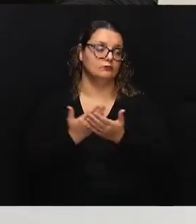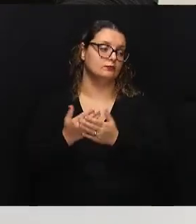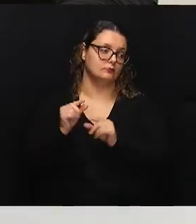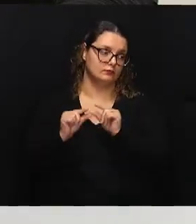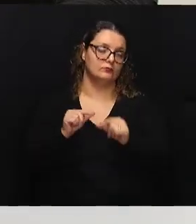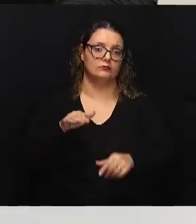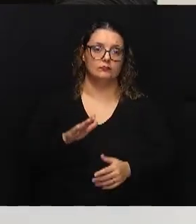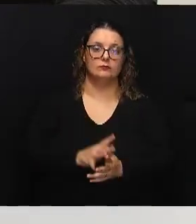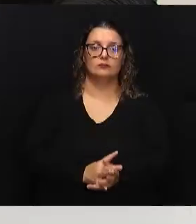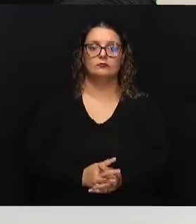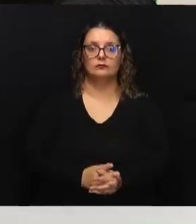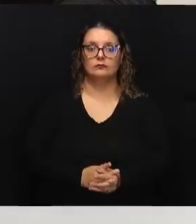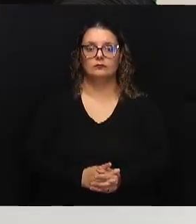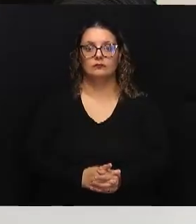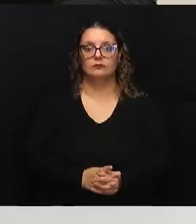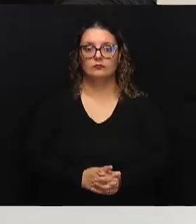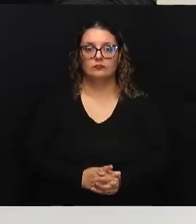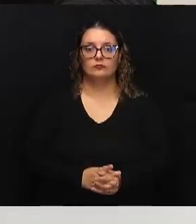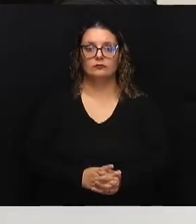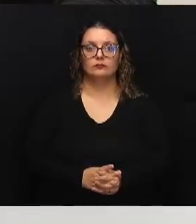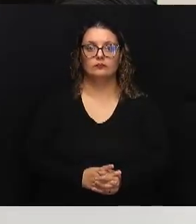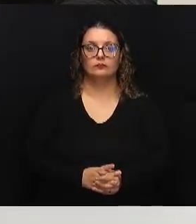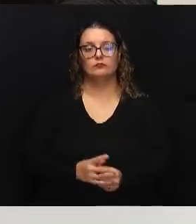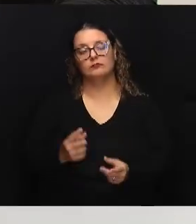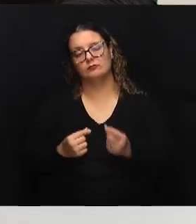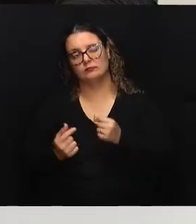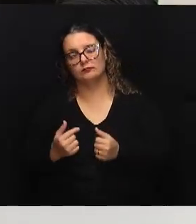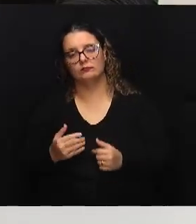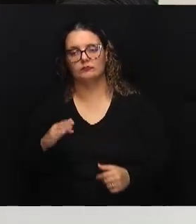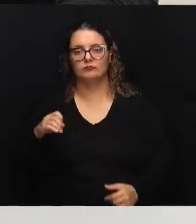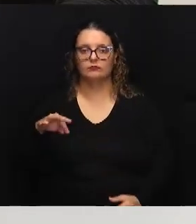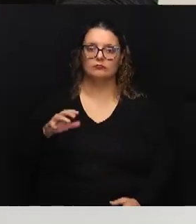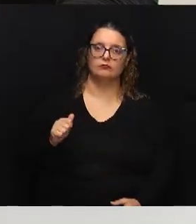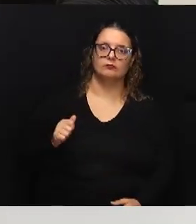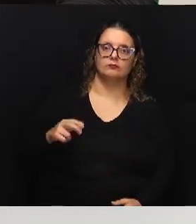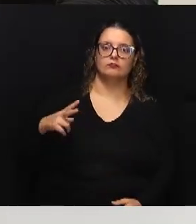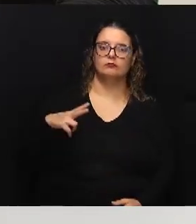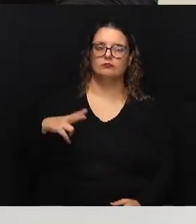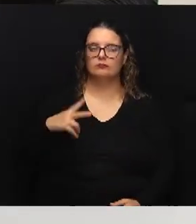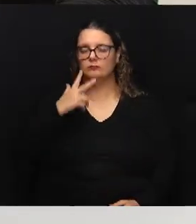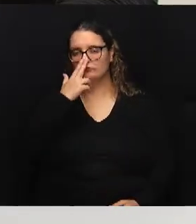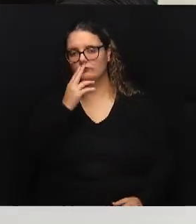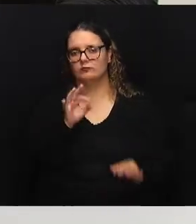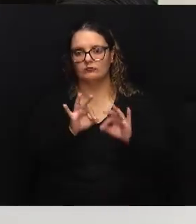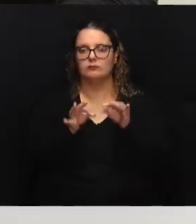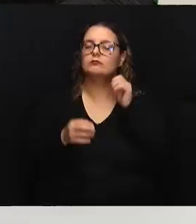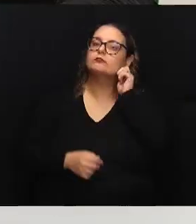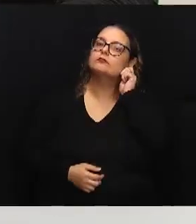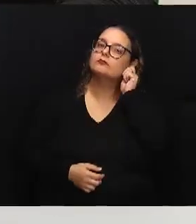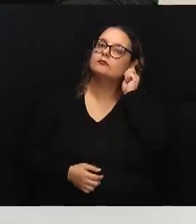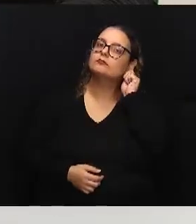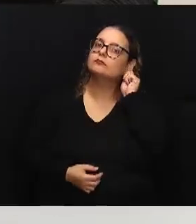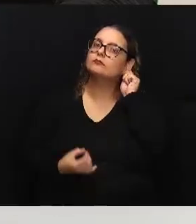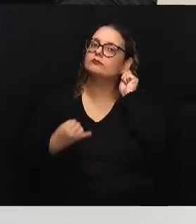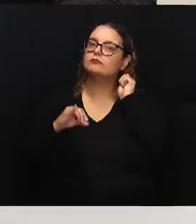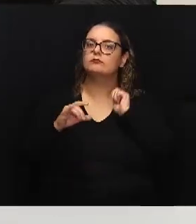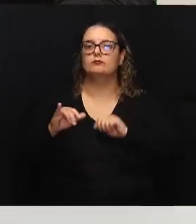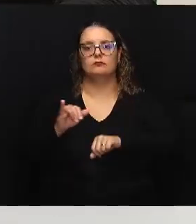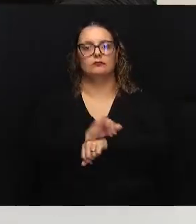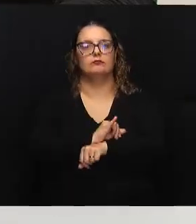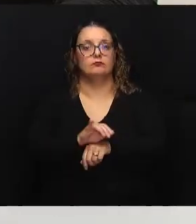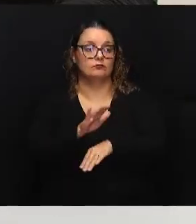né? Finanças e contas pessoais parecem uma coisa simples, né? Mas se você tiver ferramentas que te